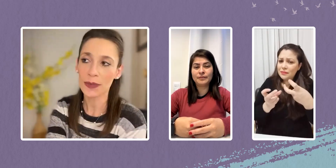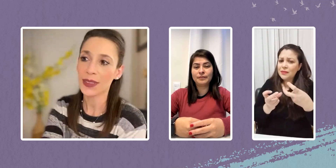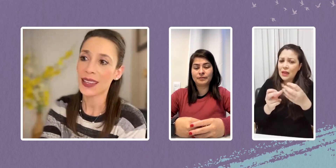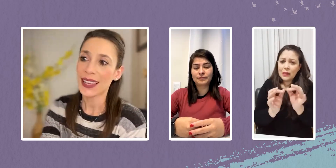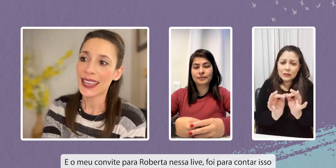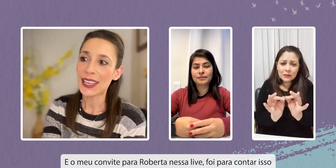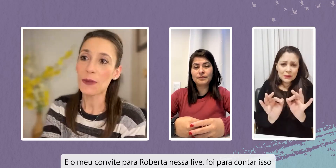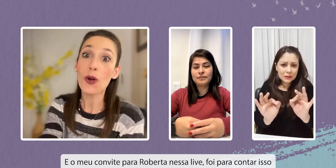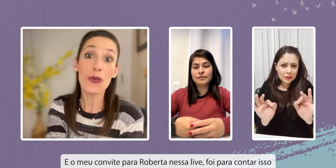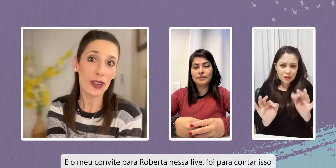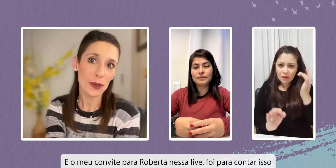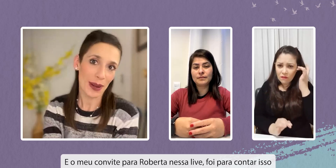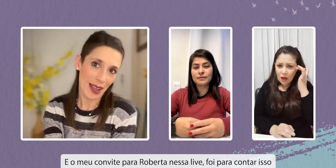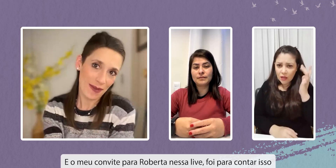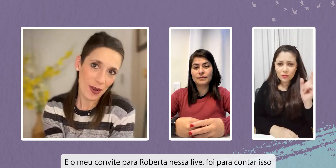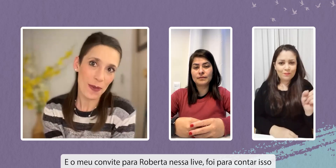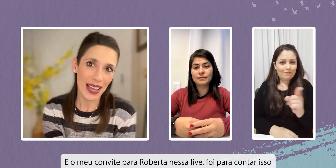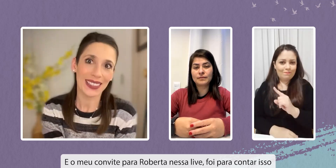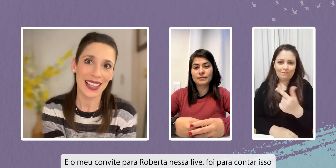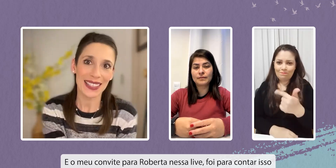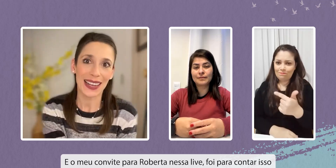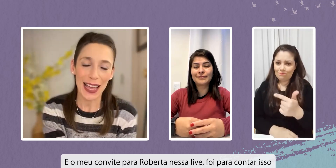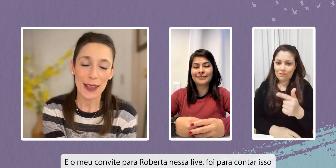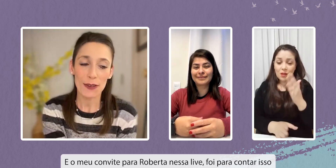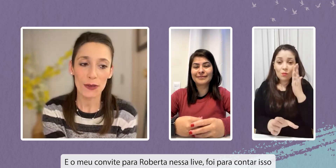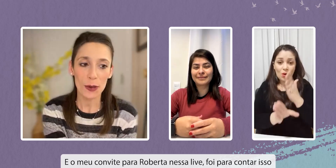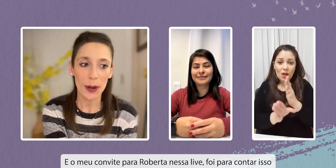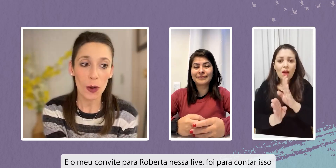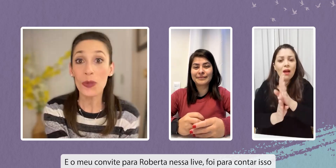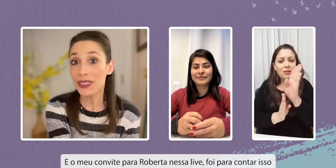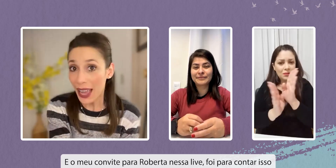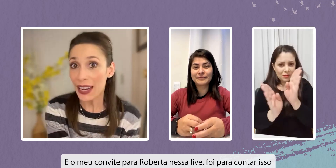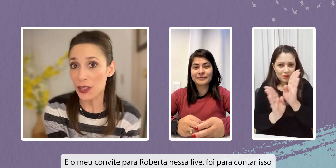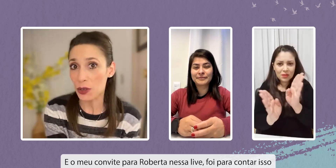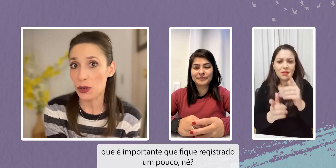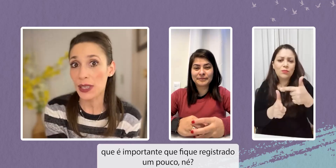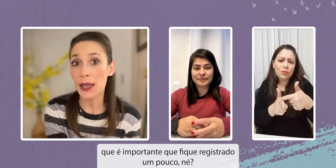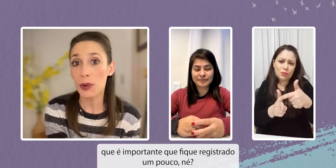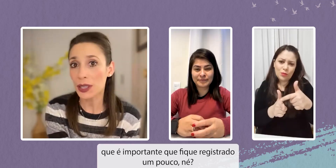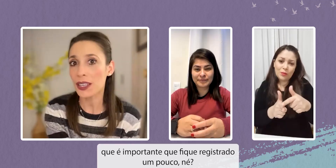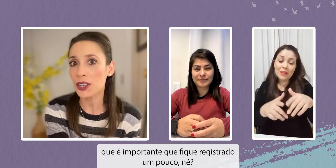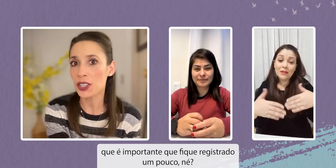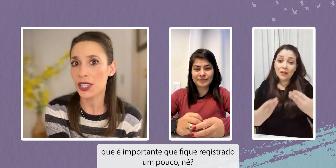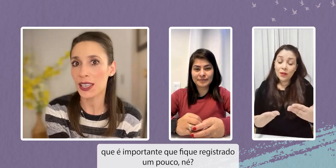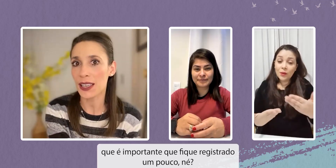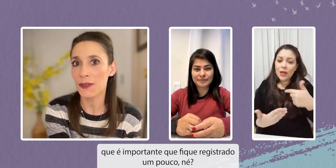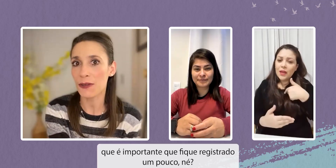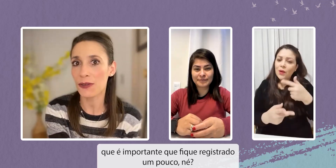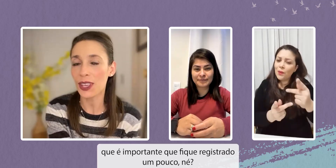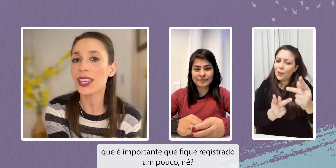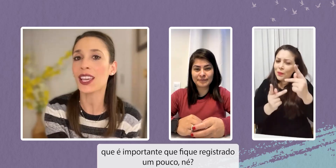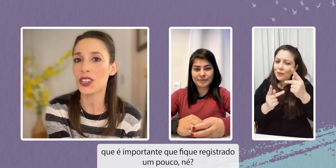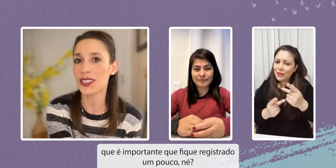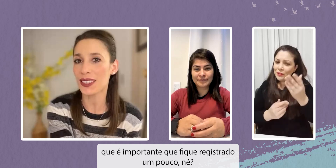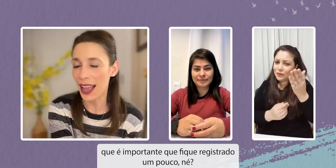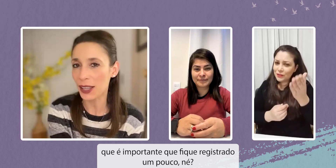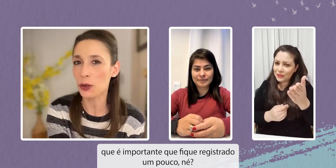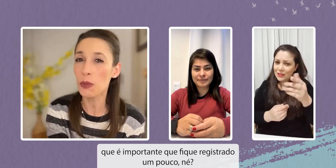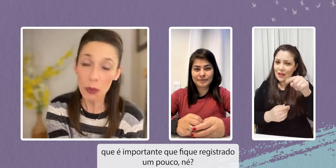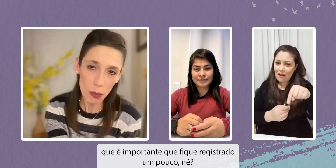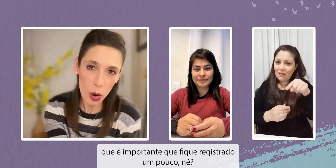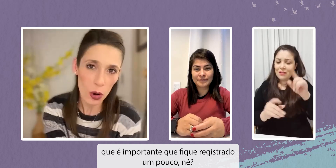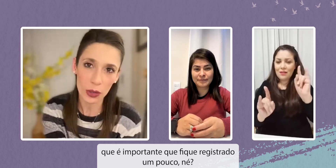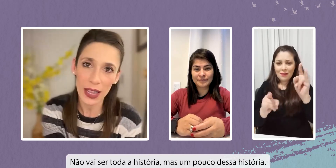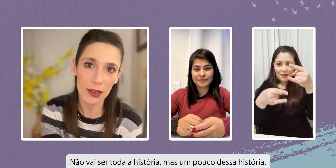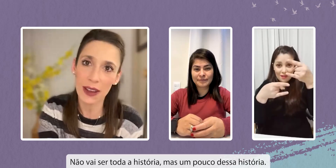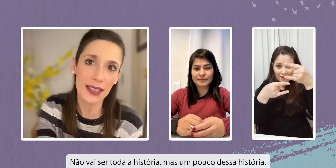acessibilidade. E o meu convite para Roberta nessa live foi para contar isso, que é importante que fique registrado